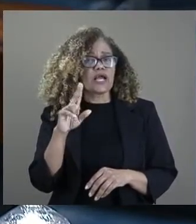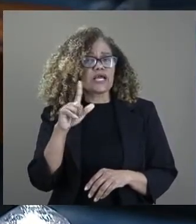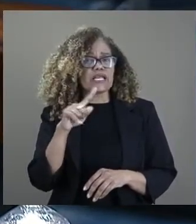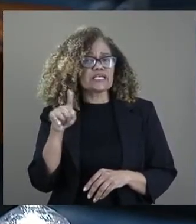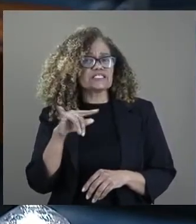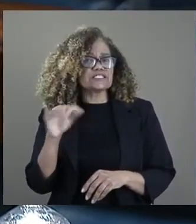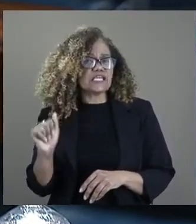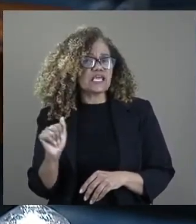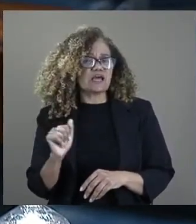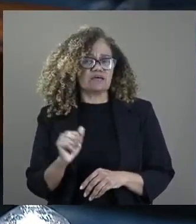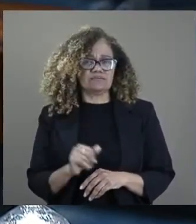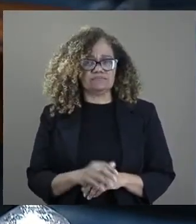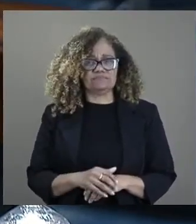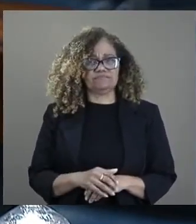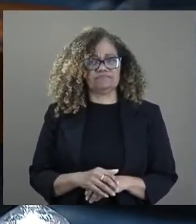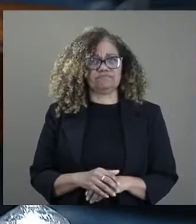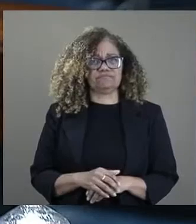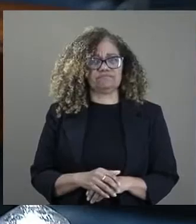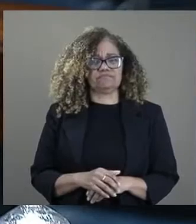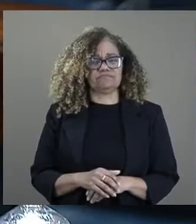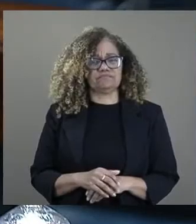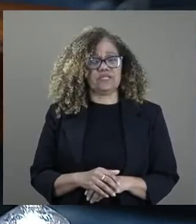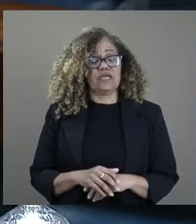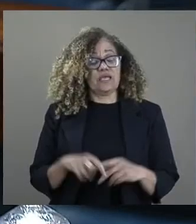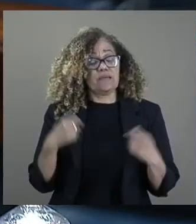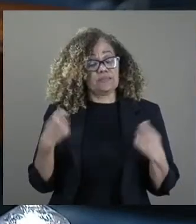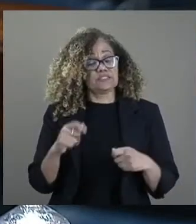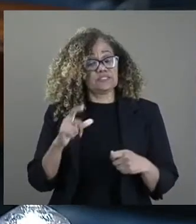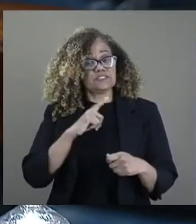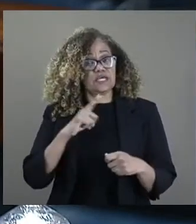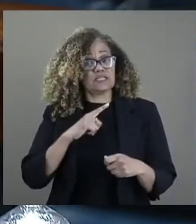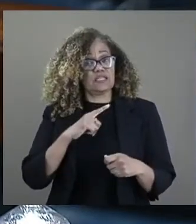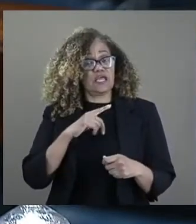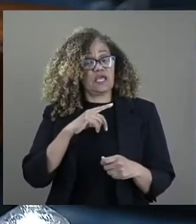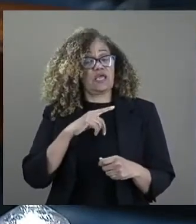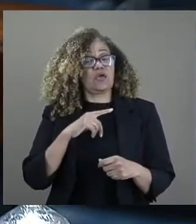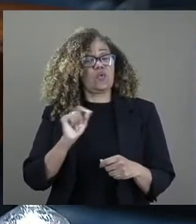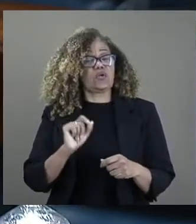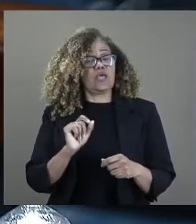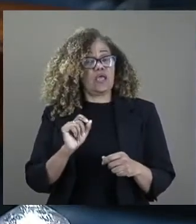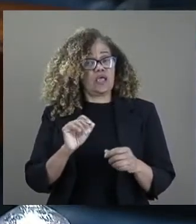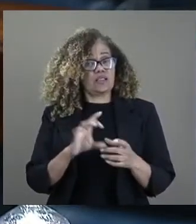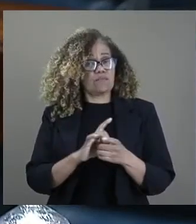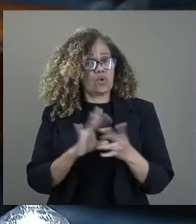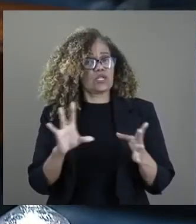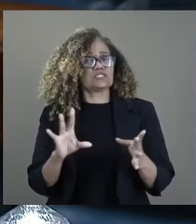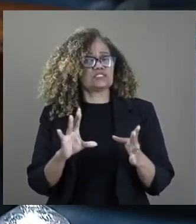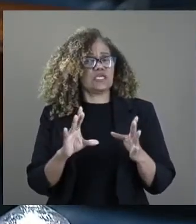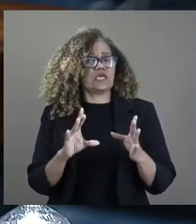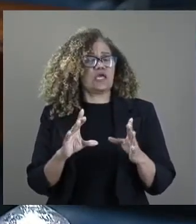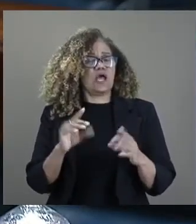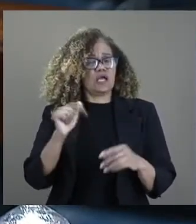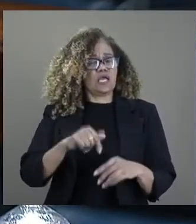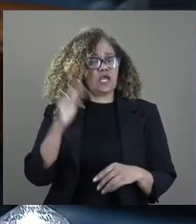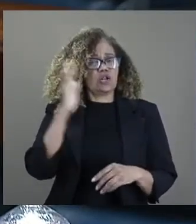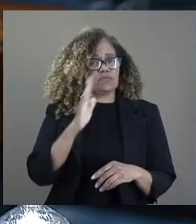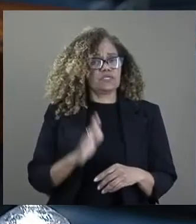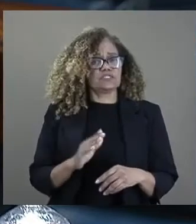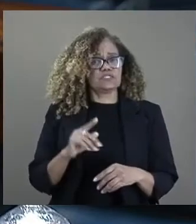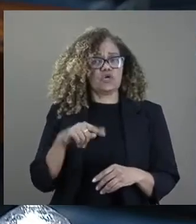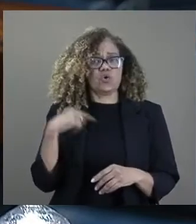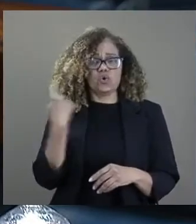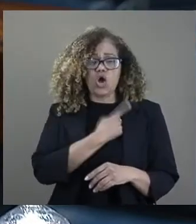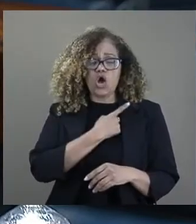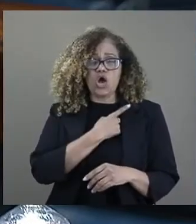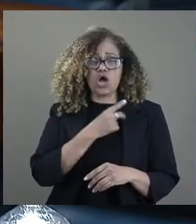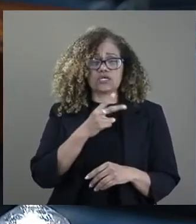termos o viés e o espírito democrático pelo bem do Brasil. Recentemente, nós assistimos aqui gritos